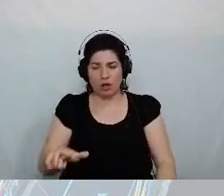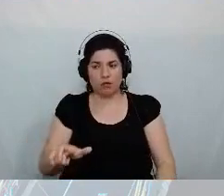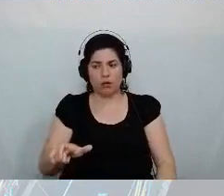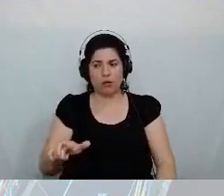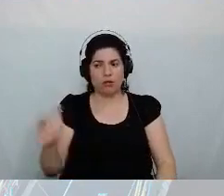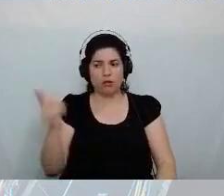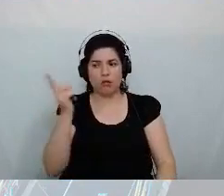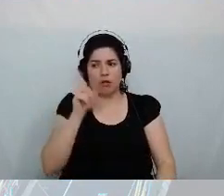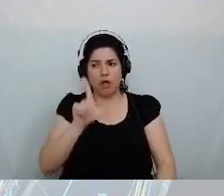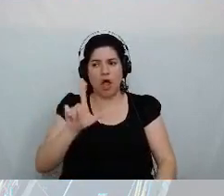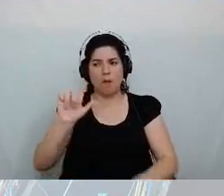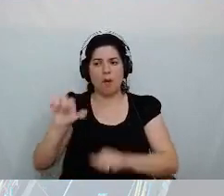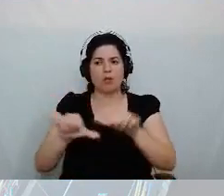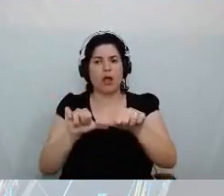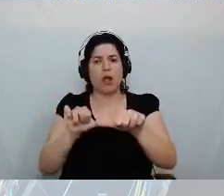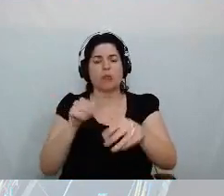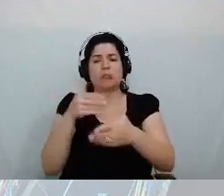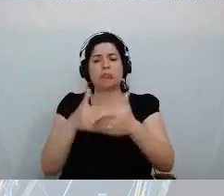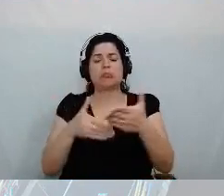transformado?